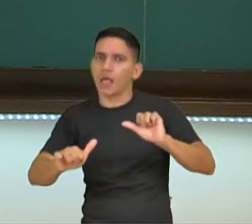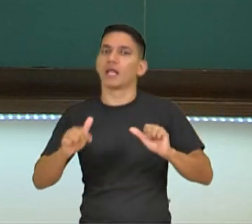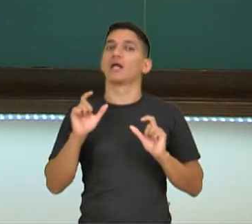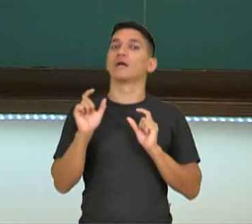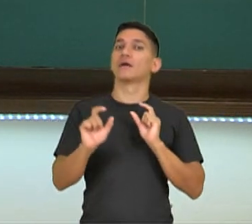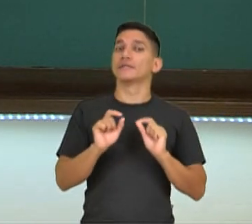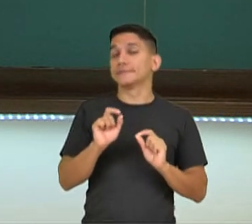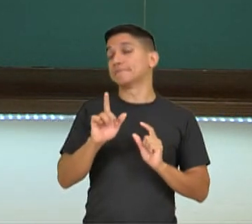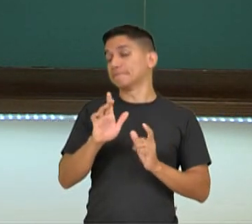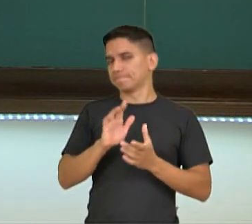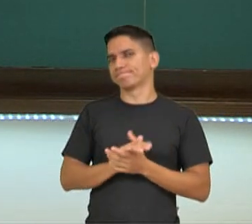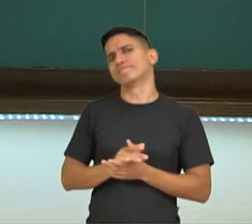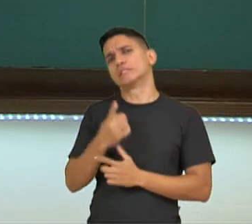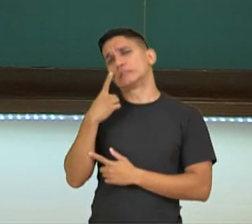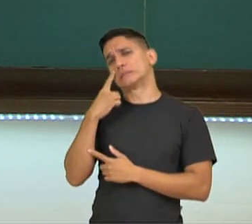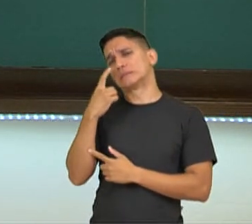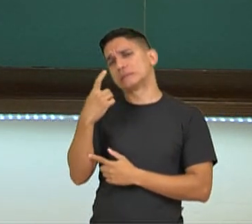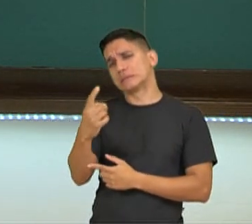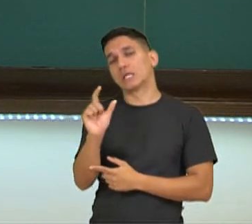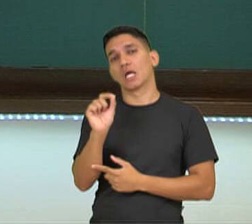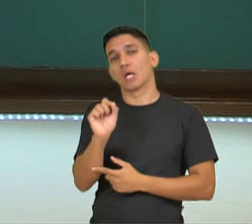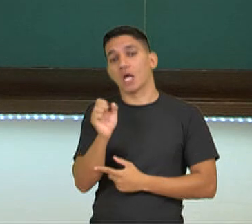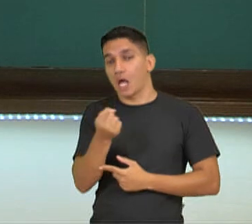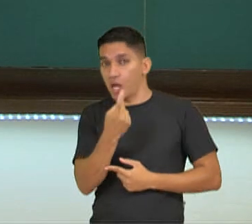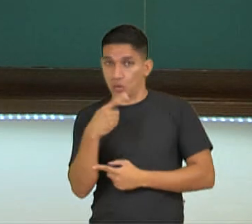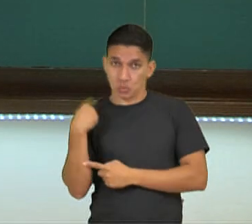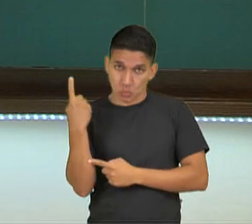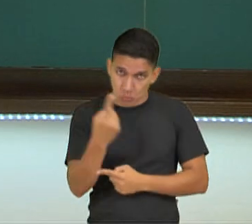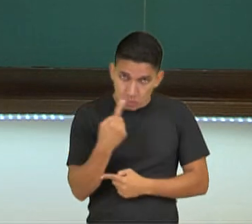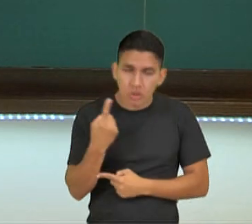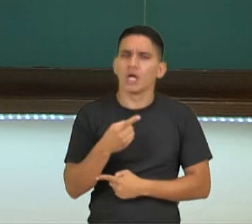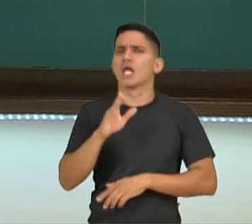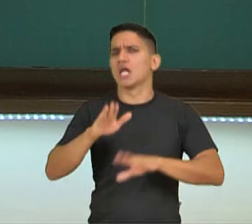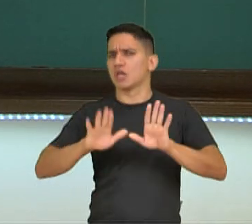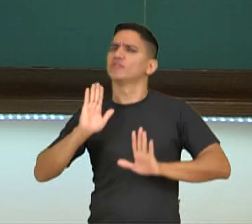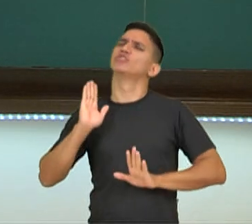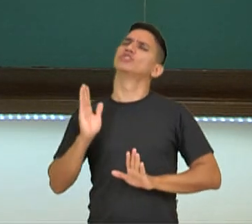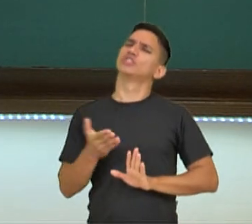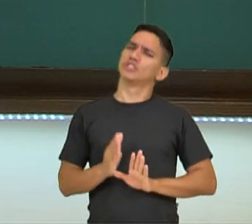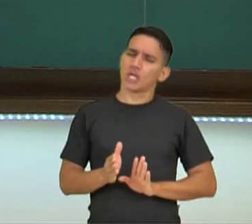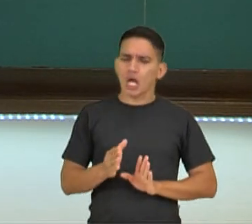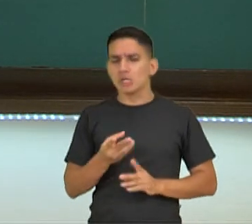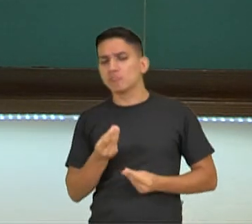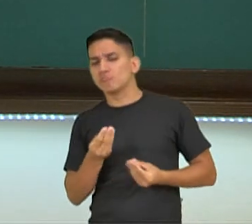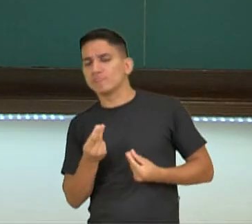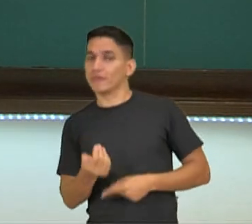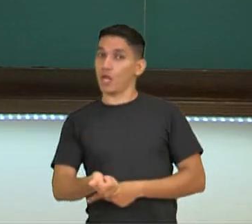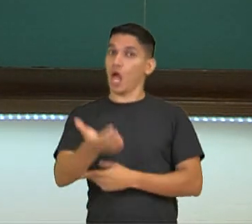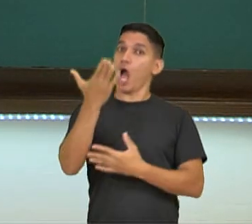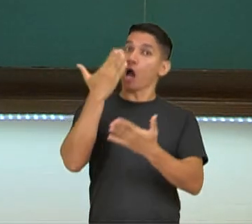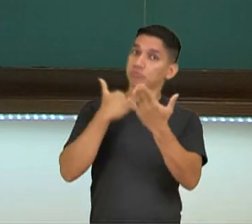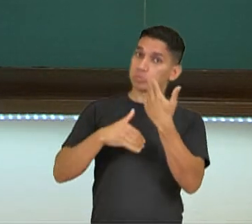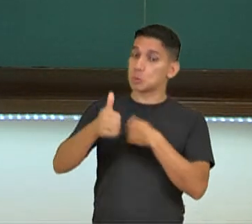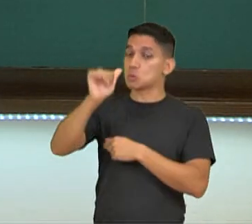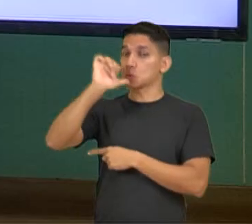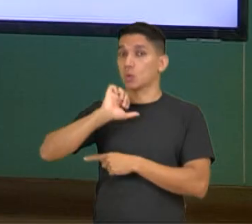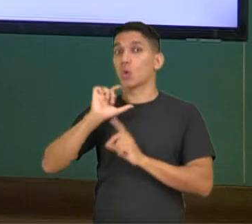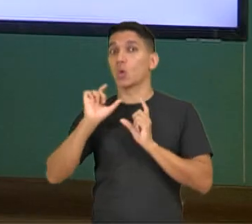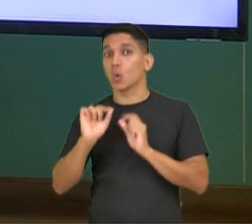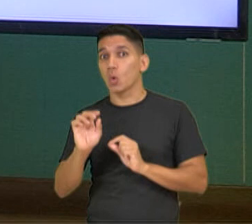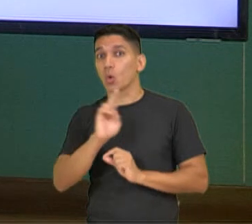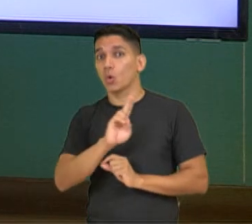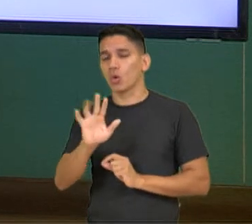aí, bastante interessante, que muitos de nós talvez já tenhamos ingerido. Essa substância é denominada